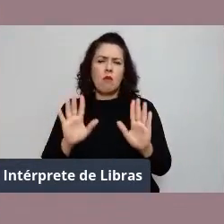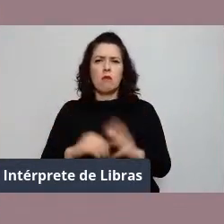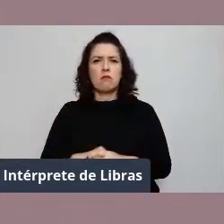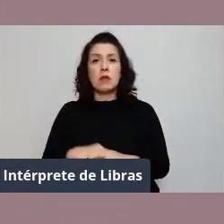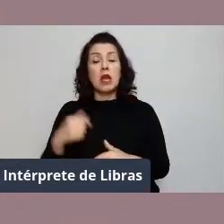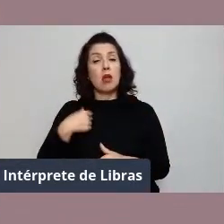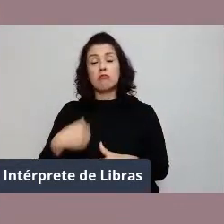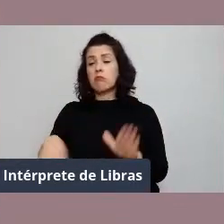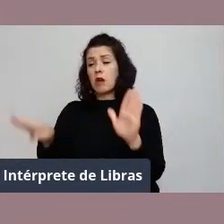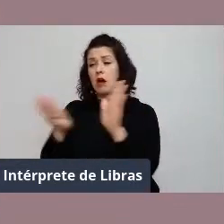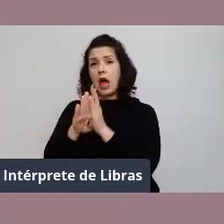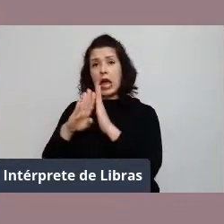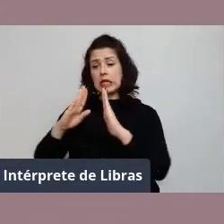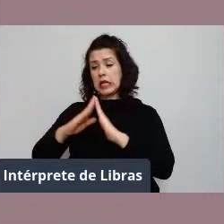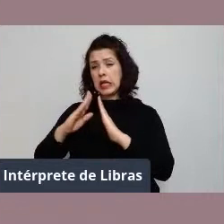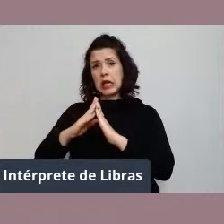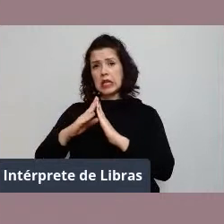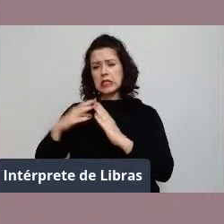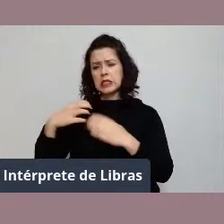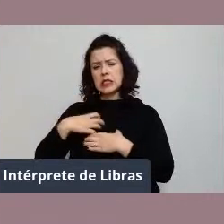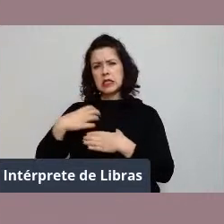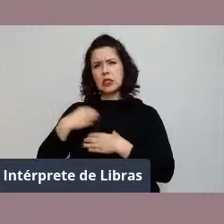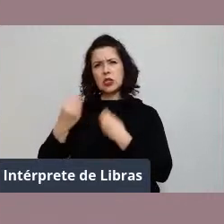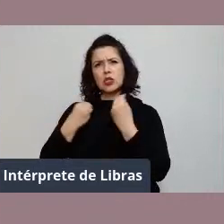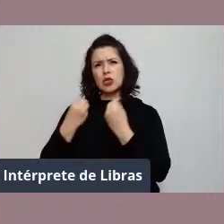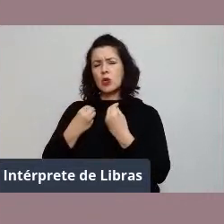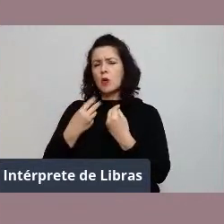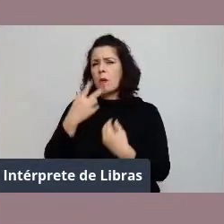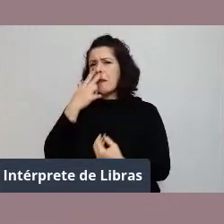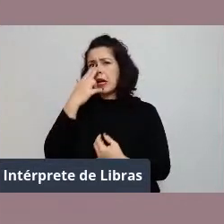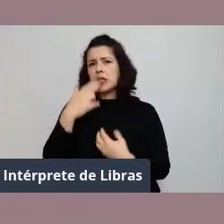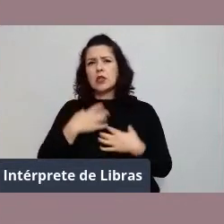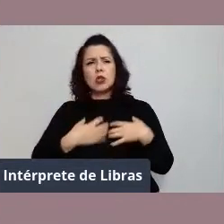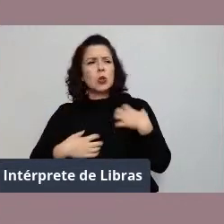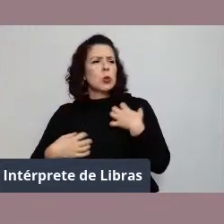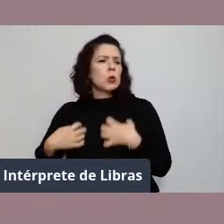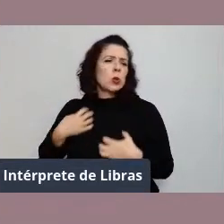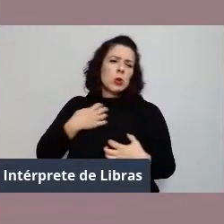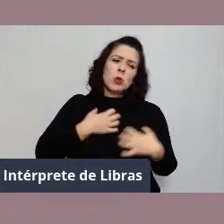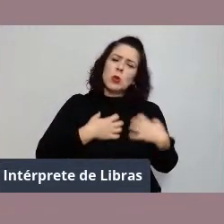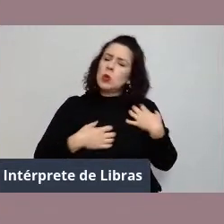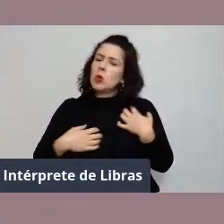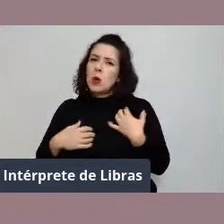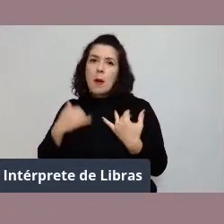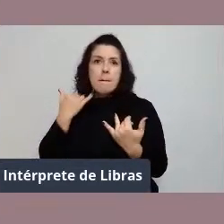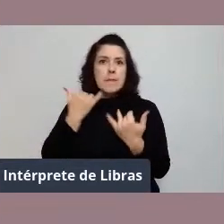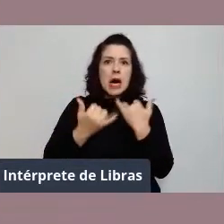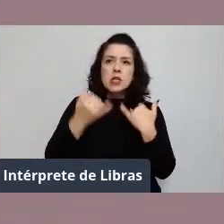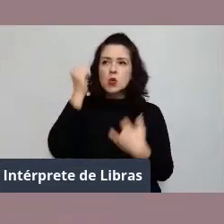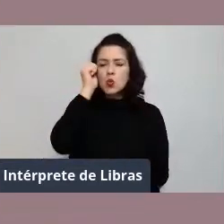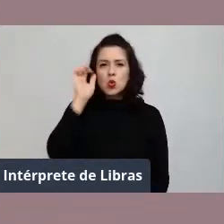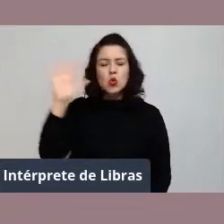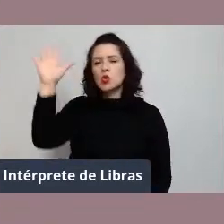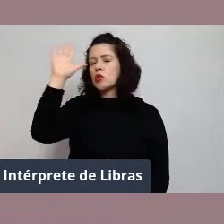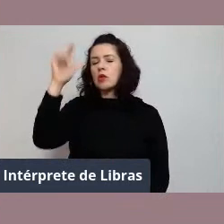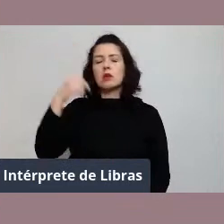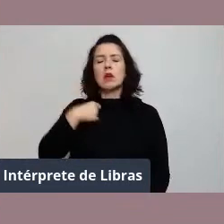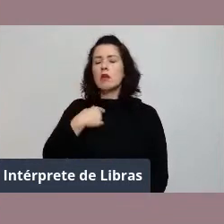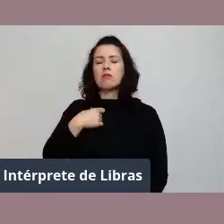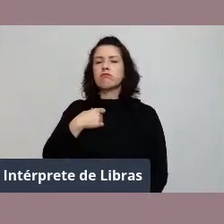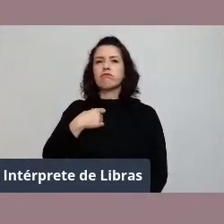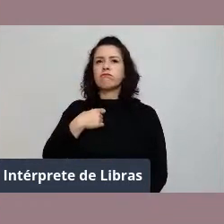casa, com a sensação de estar saindo de um pesadelo ou de um estranho sonho, fiz logo algumas anotações do